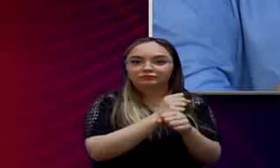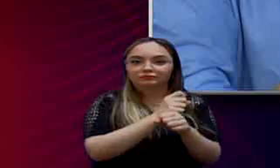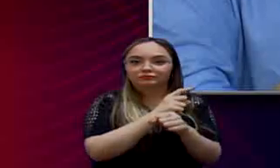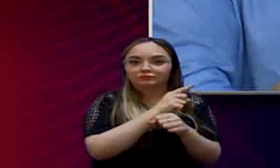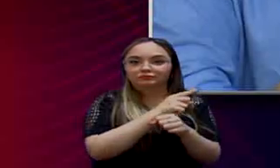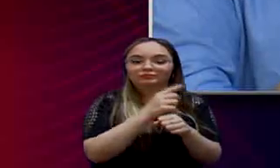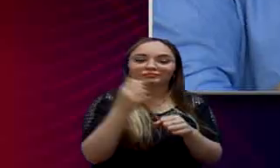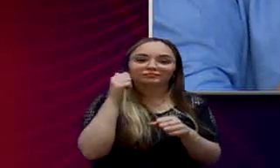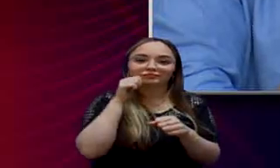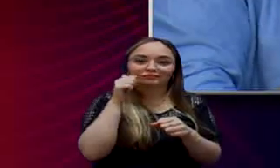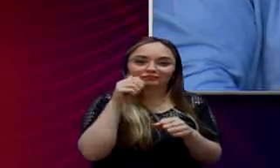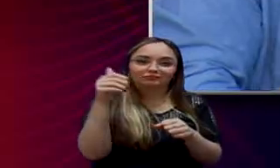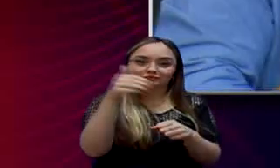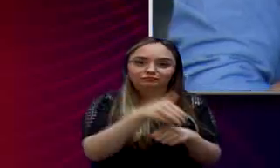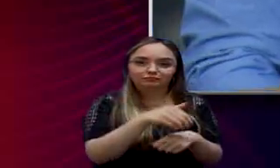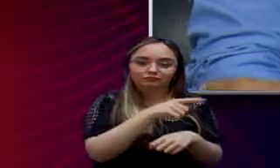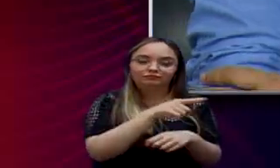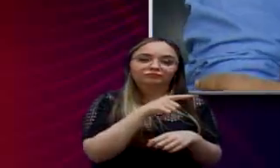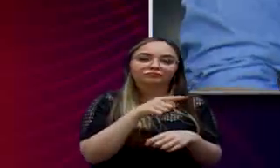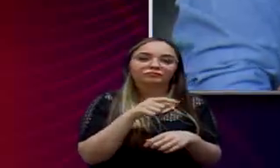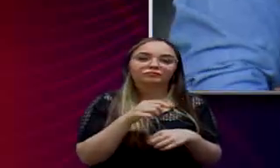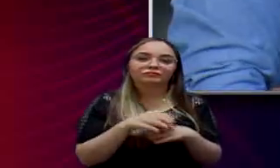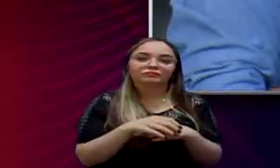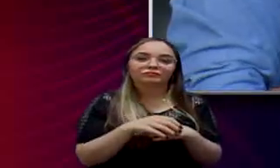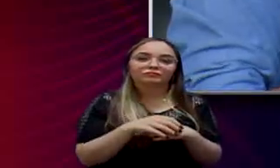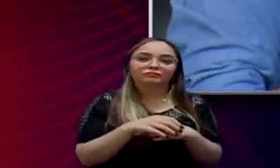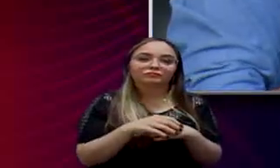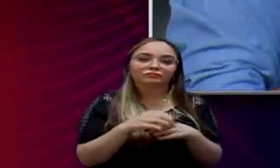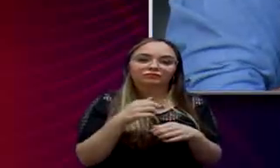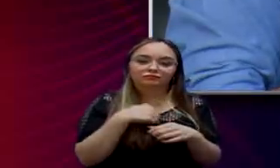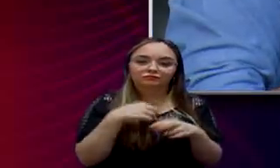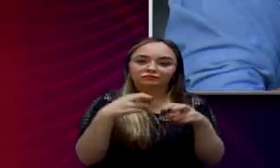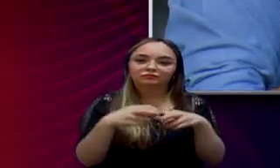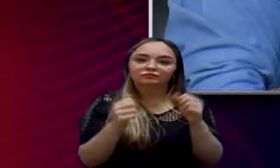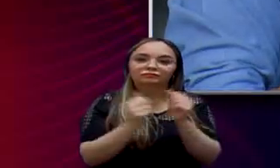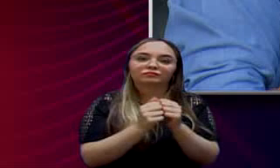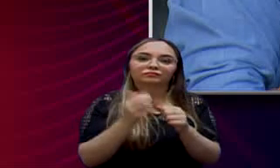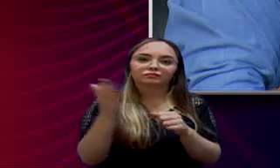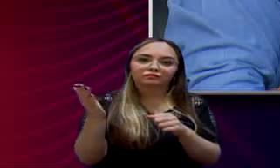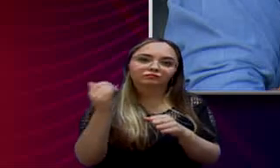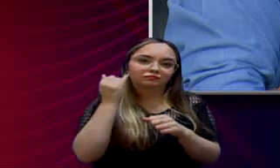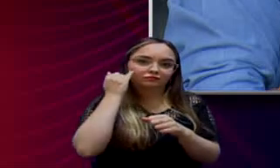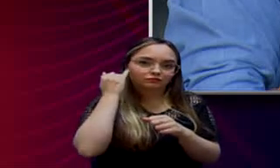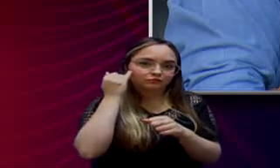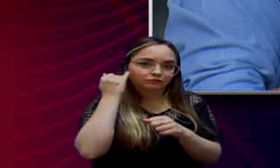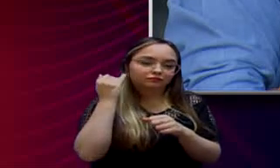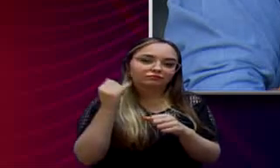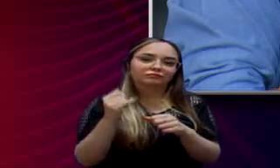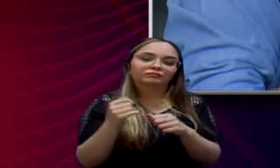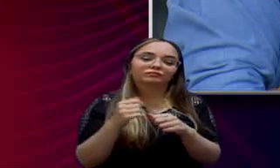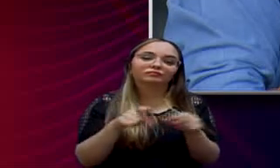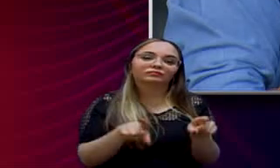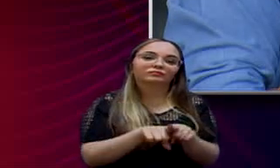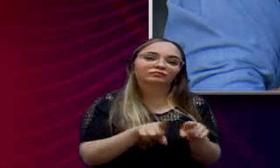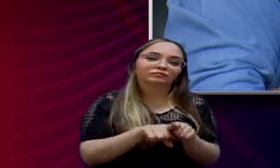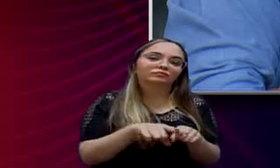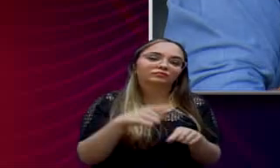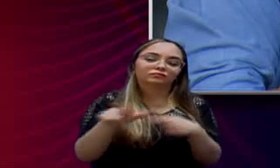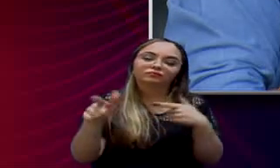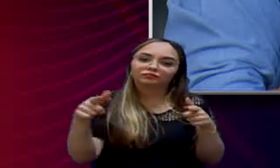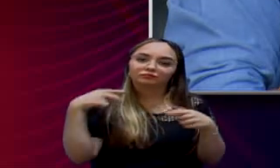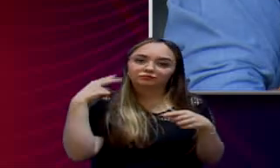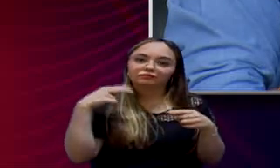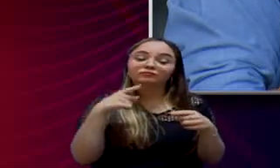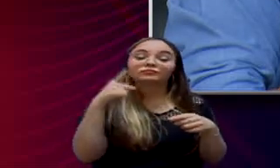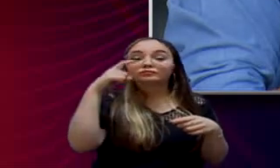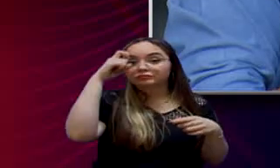na chinato esteve aqui elas colocou até comigo Vereador Donizete e Vereador Salatiel todas as